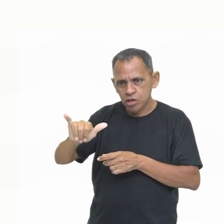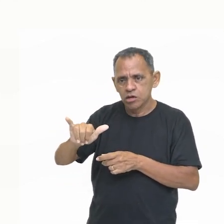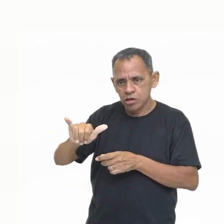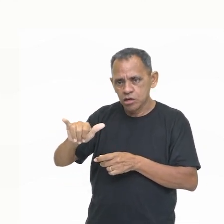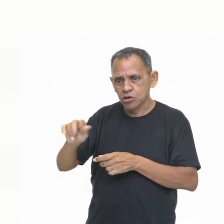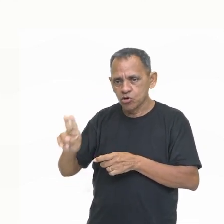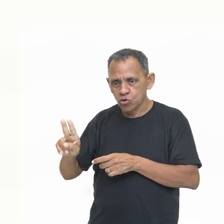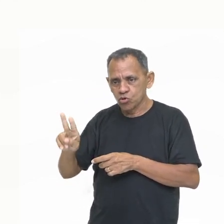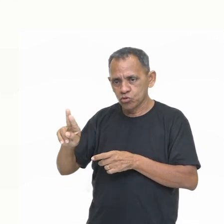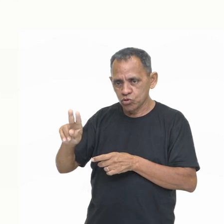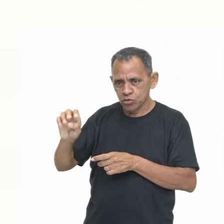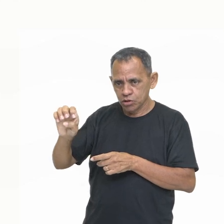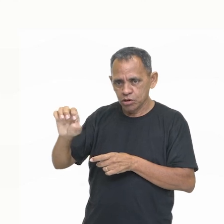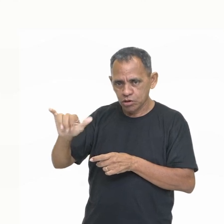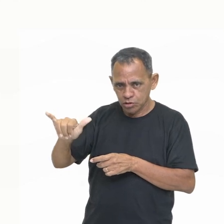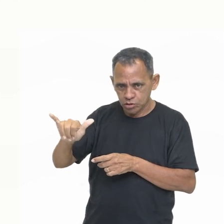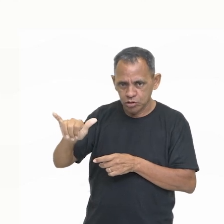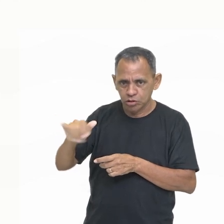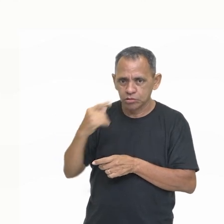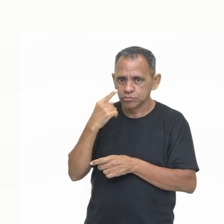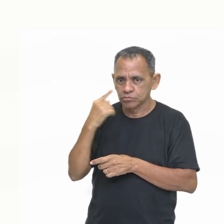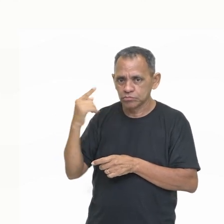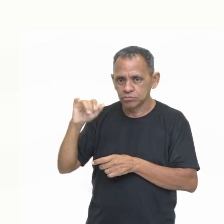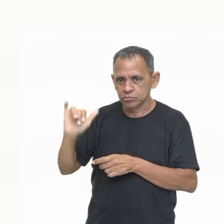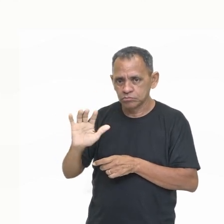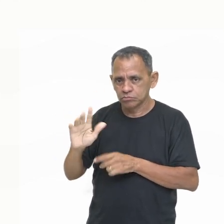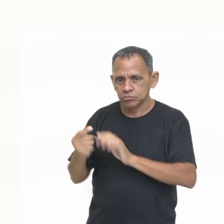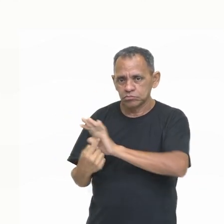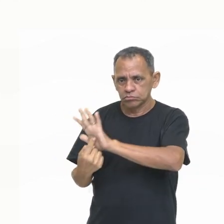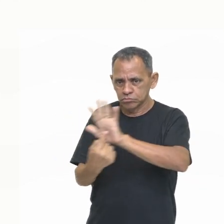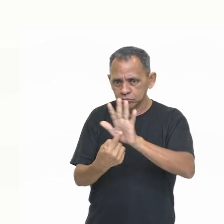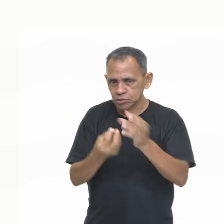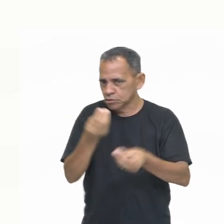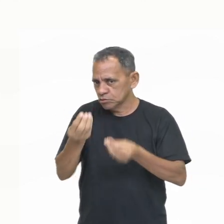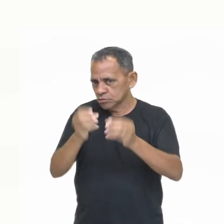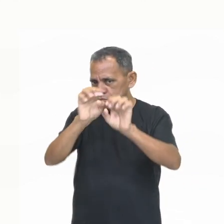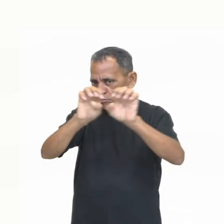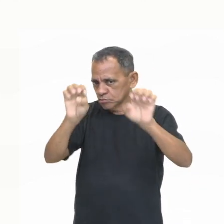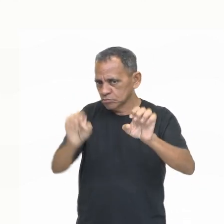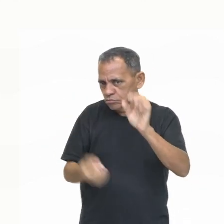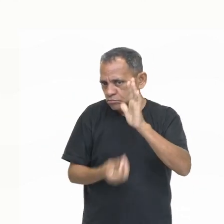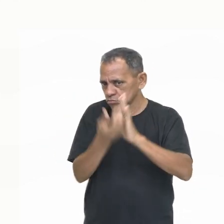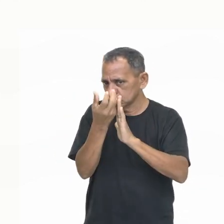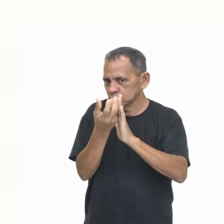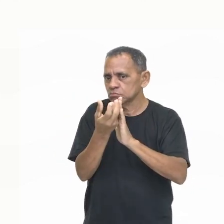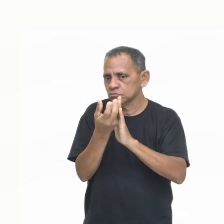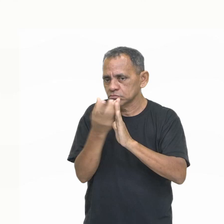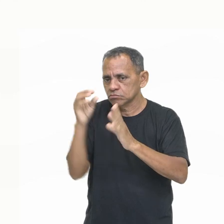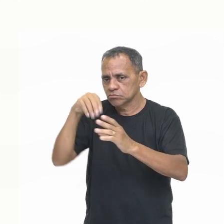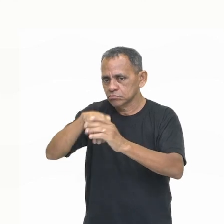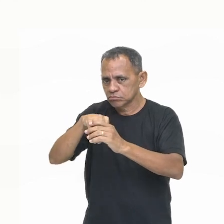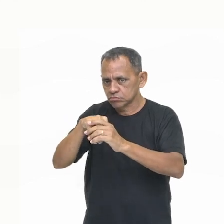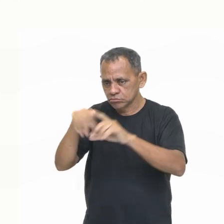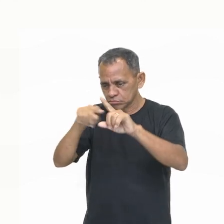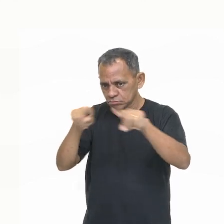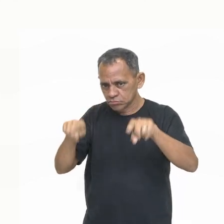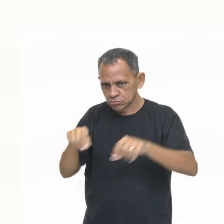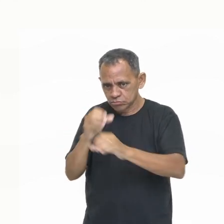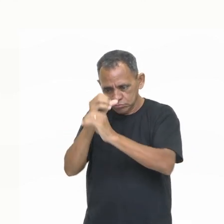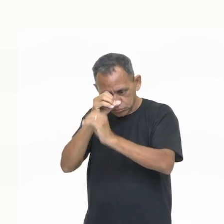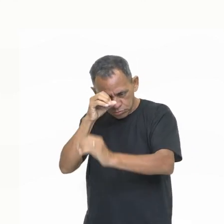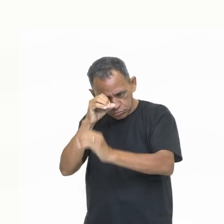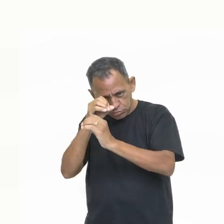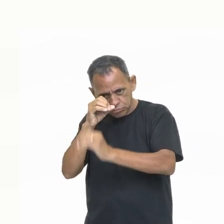Então, nós temos a imagem aí da estrutura que eles criaram dentro do laboratório